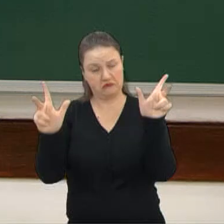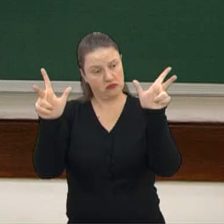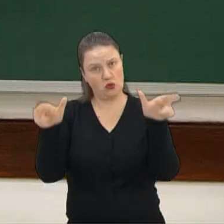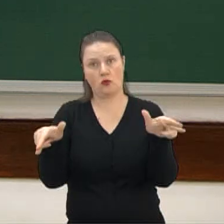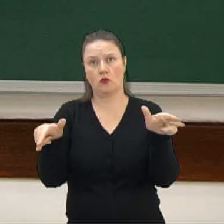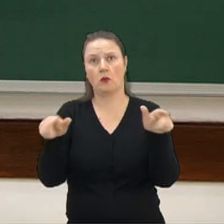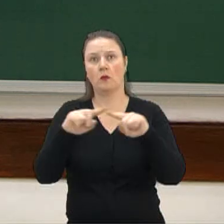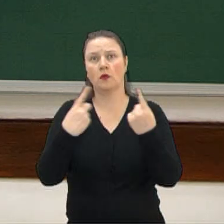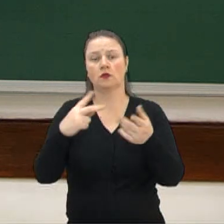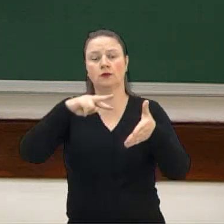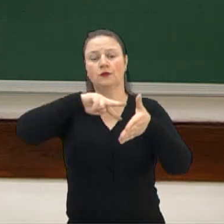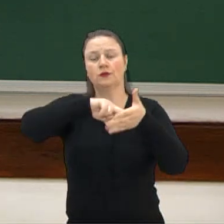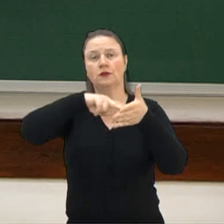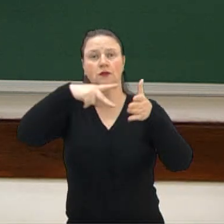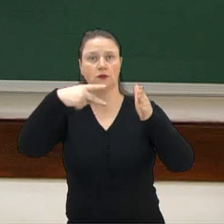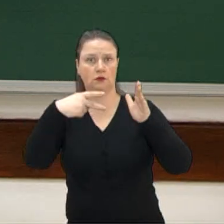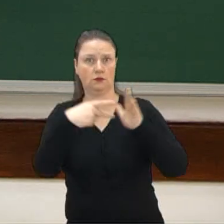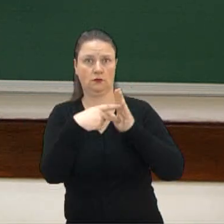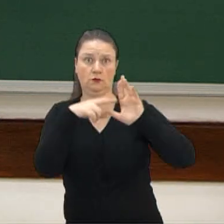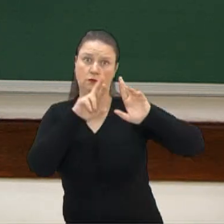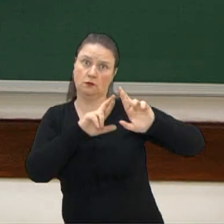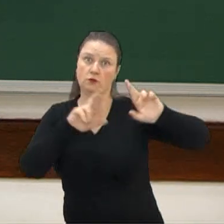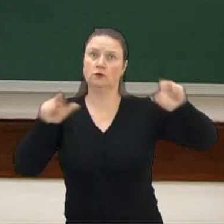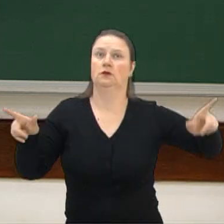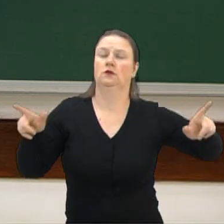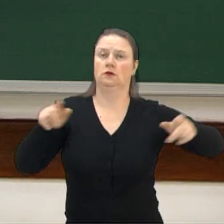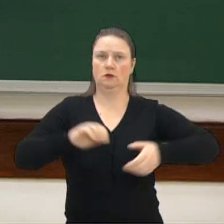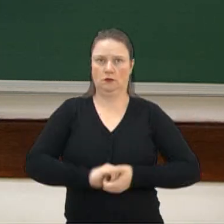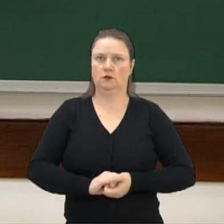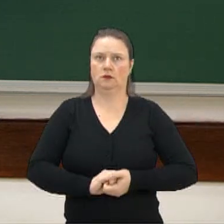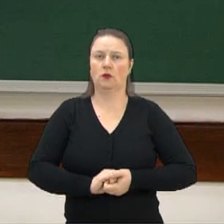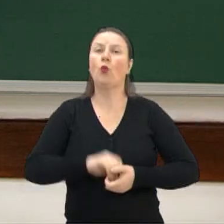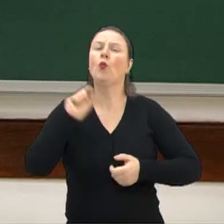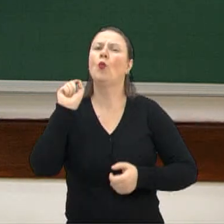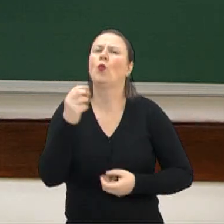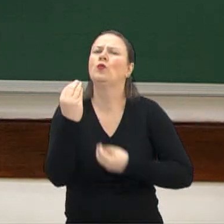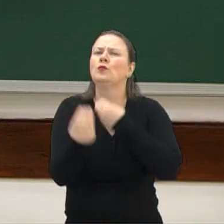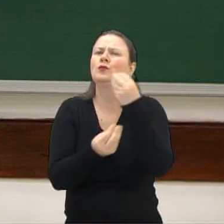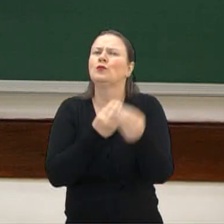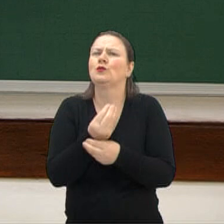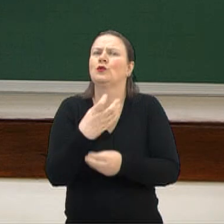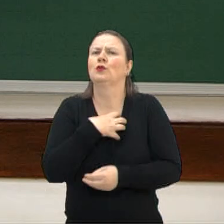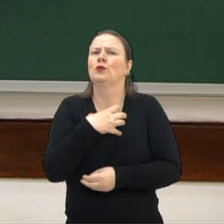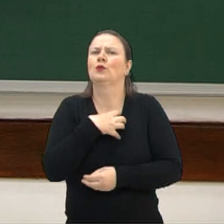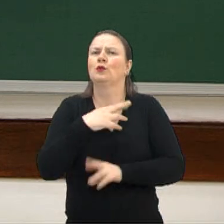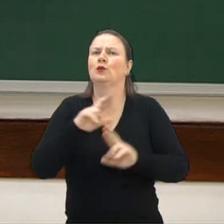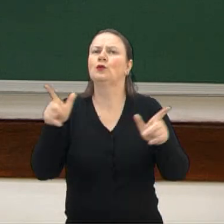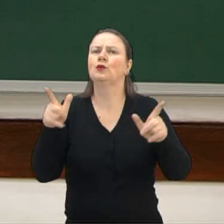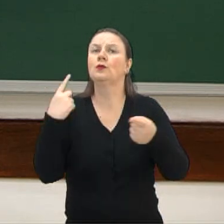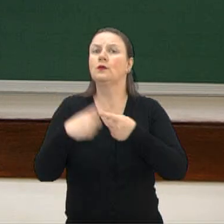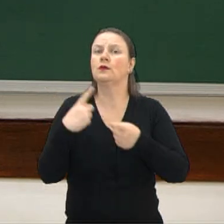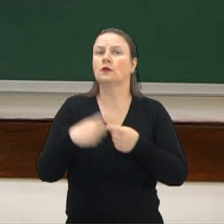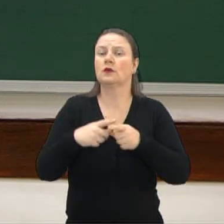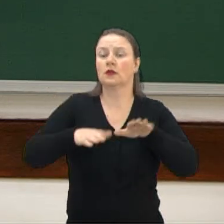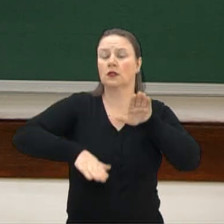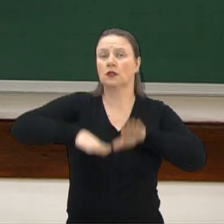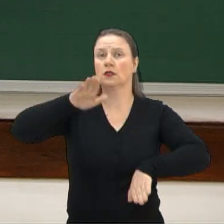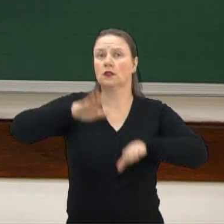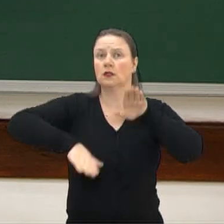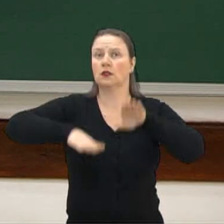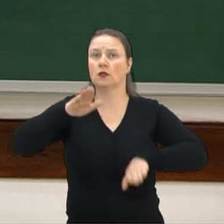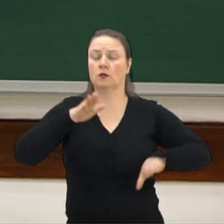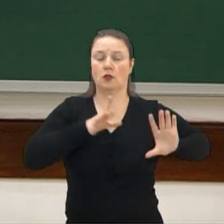iguais, com sentidos diferentes. Os sentidos foram produzidos de forma diferente. Por quê? Porque depende muito do